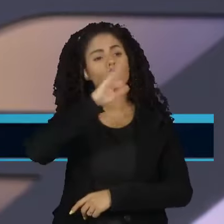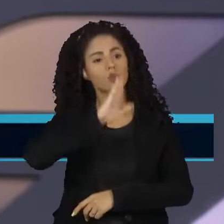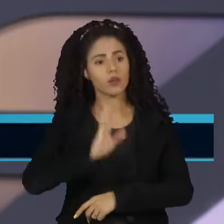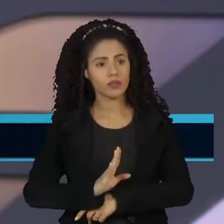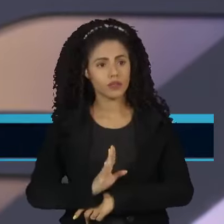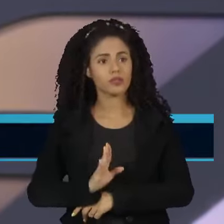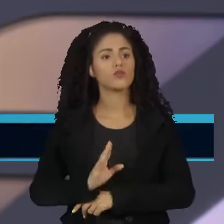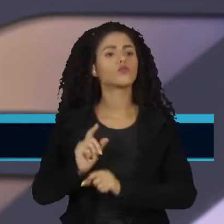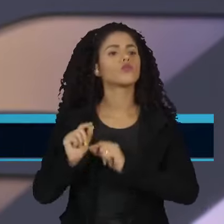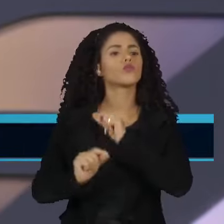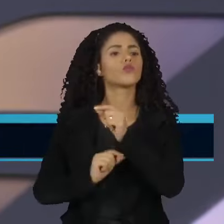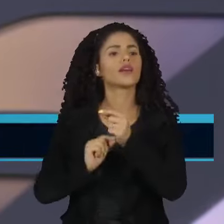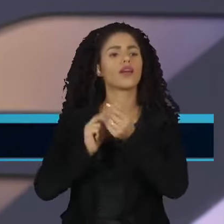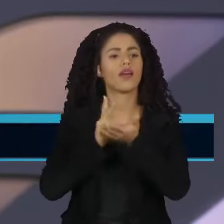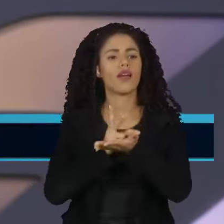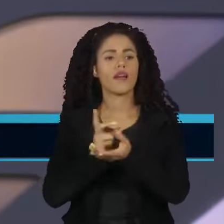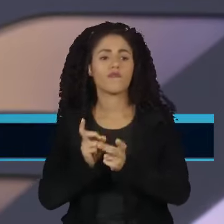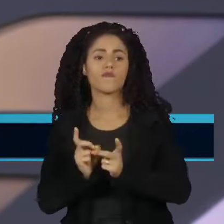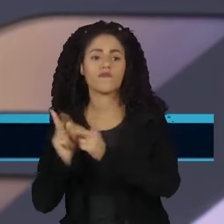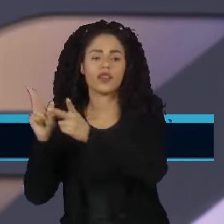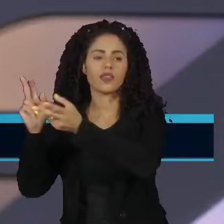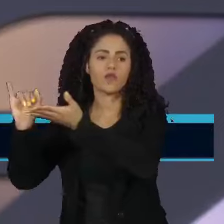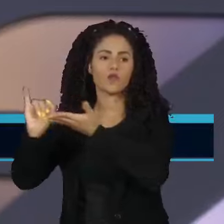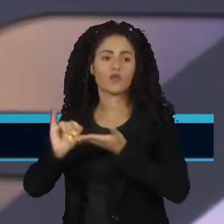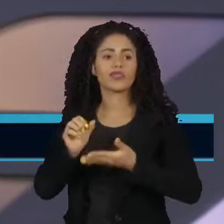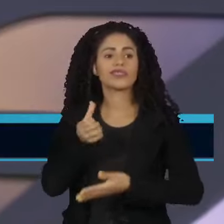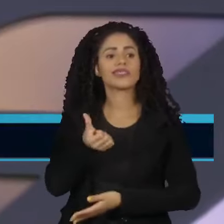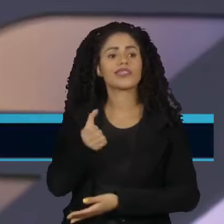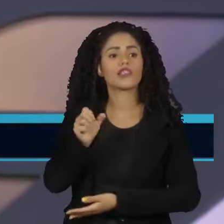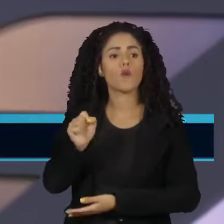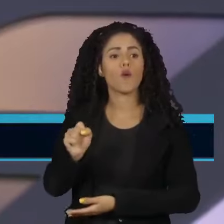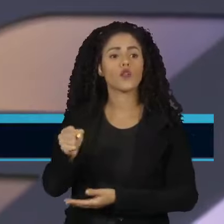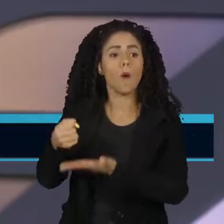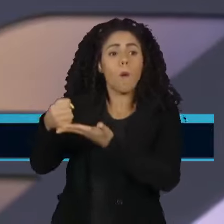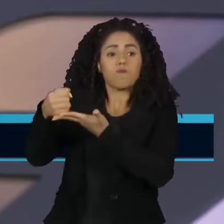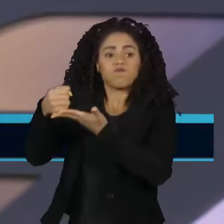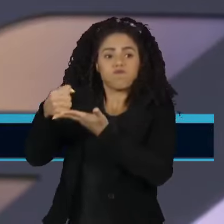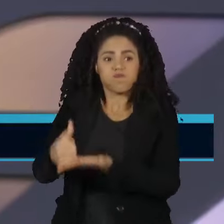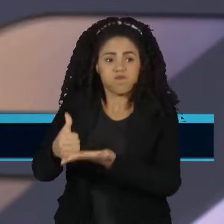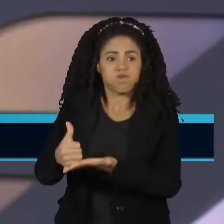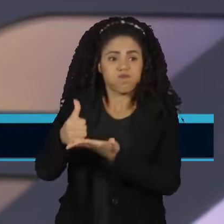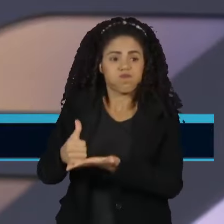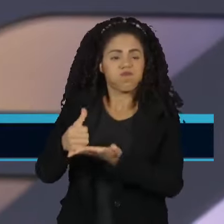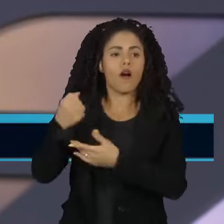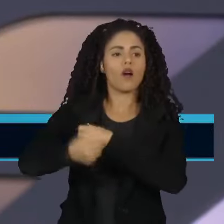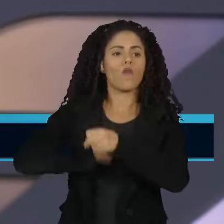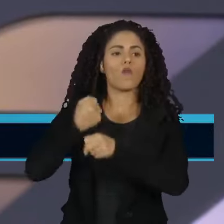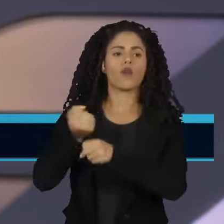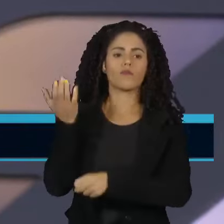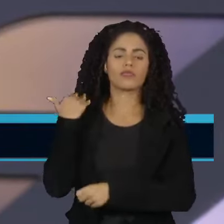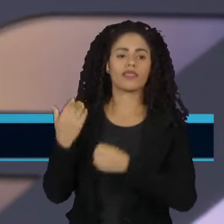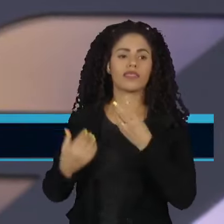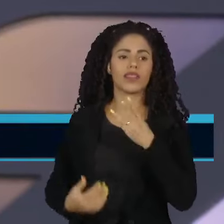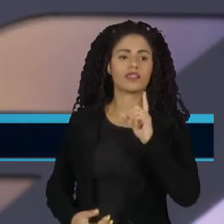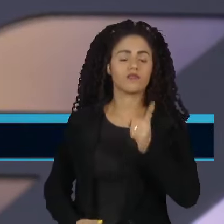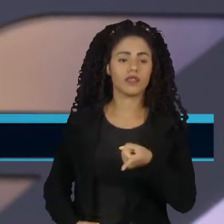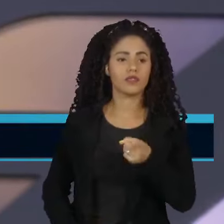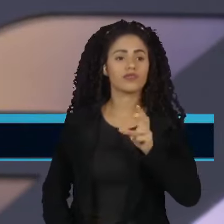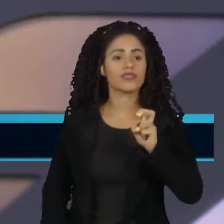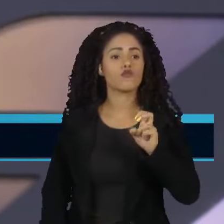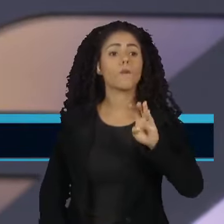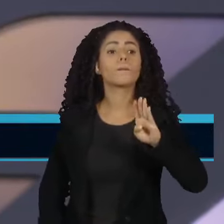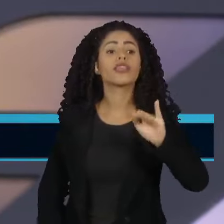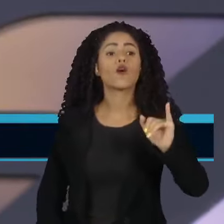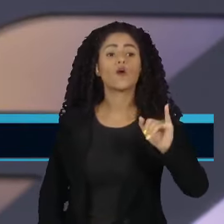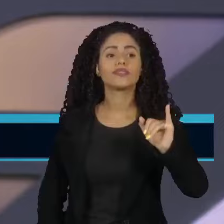exportou algo como 68 toneladas de ouro no ano passado e deu 3,5 bilhões